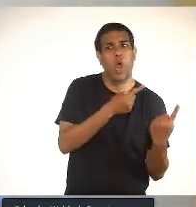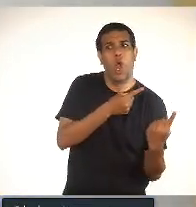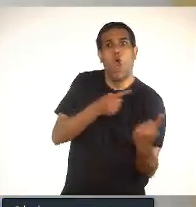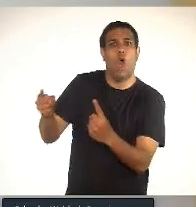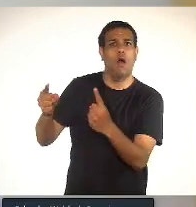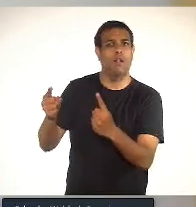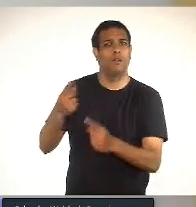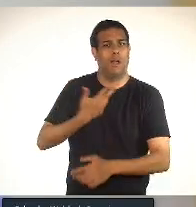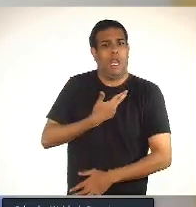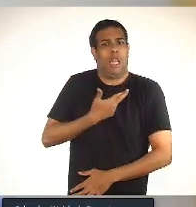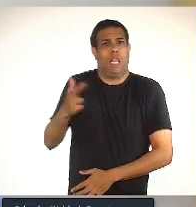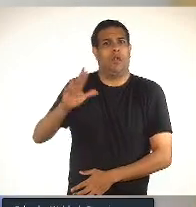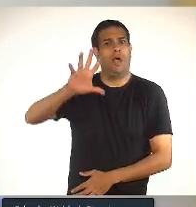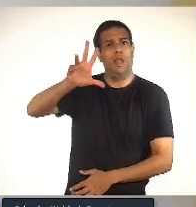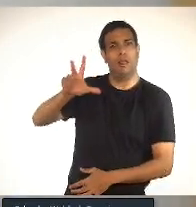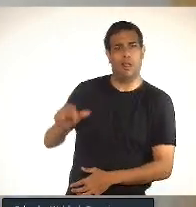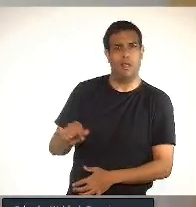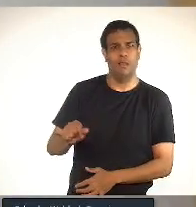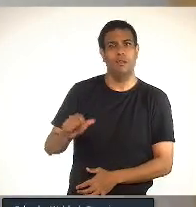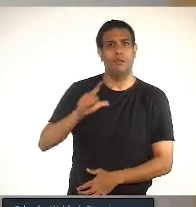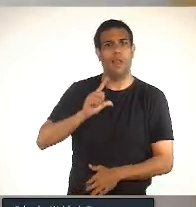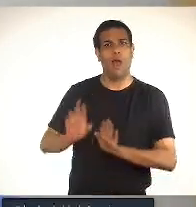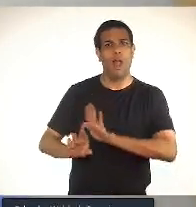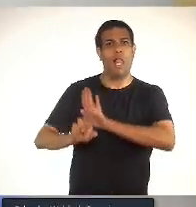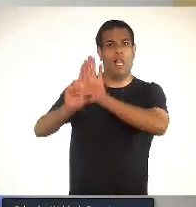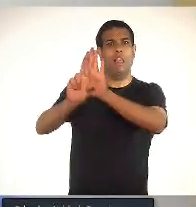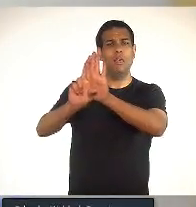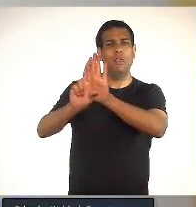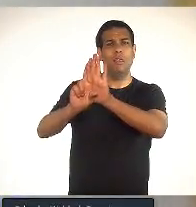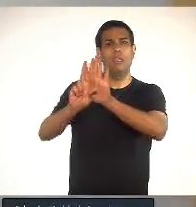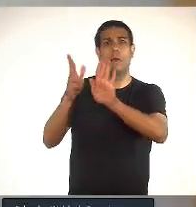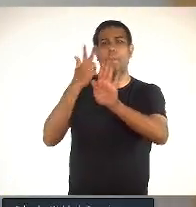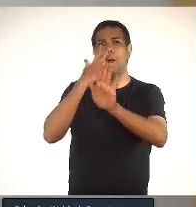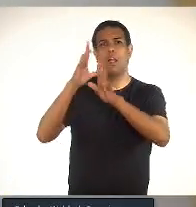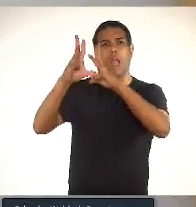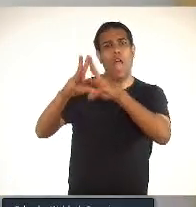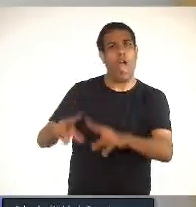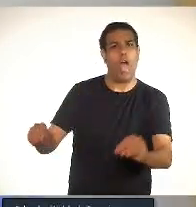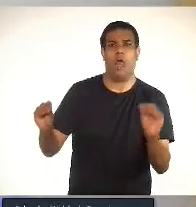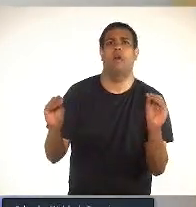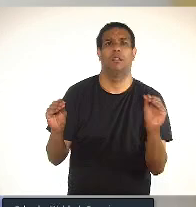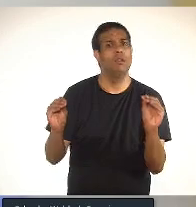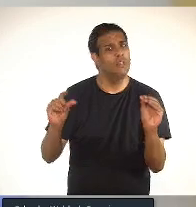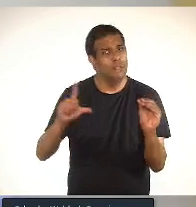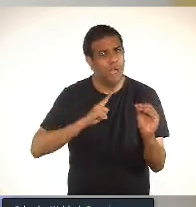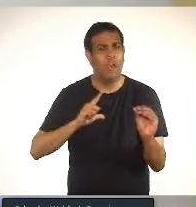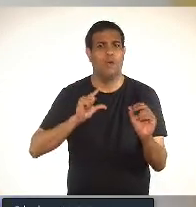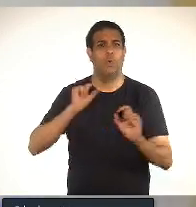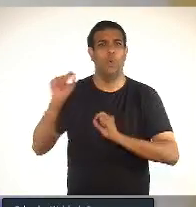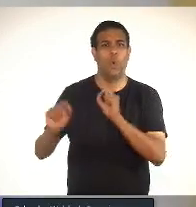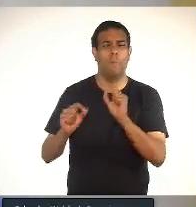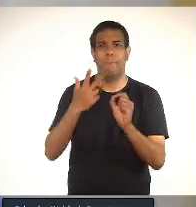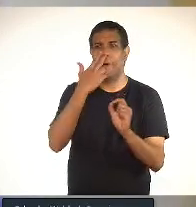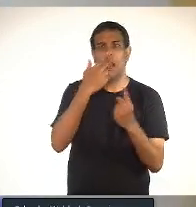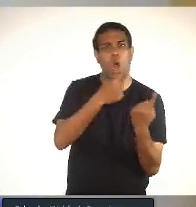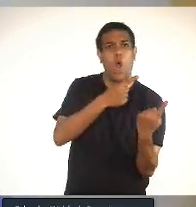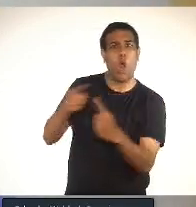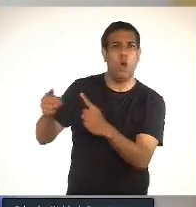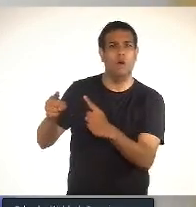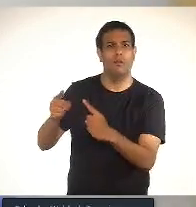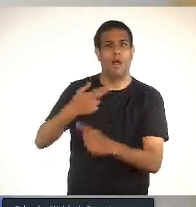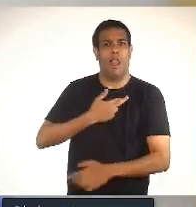afetam lideranças religiosas, fiéis, enfim, de religiões e cultos